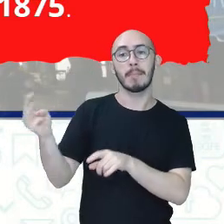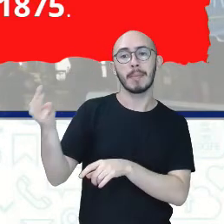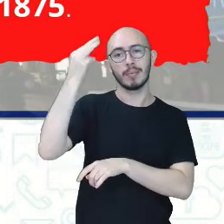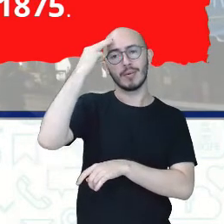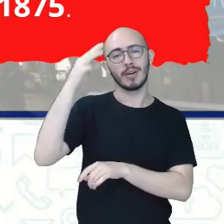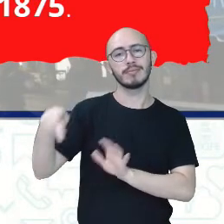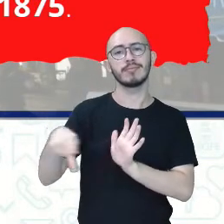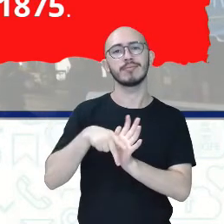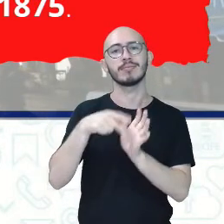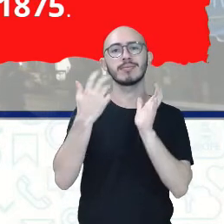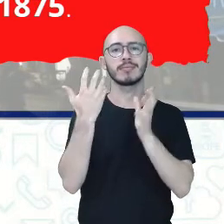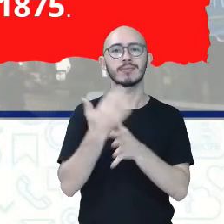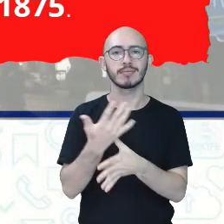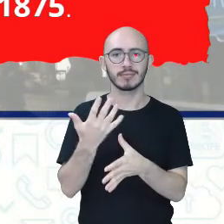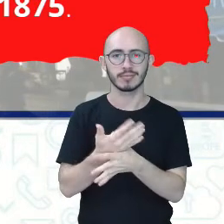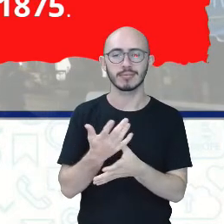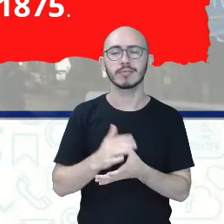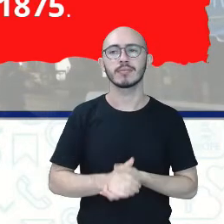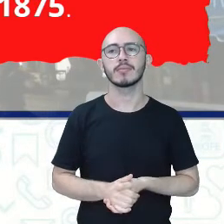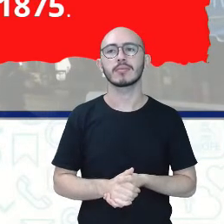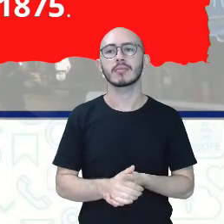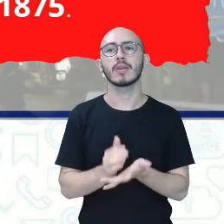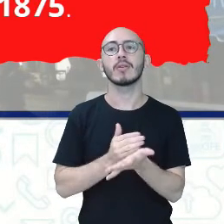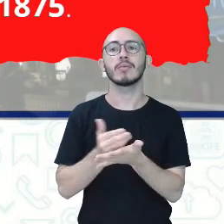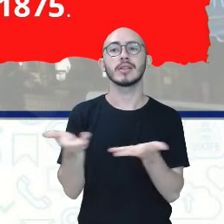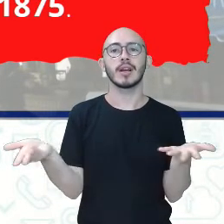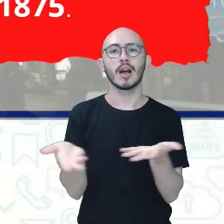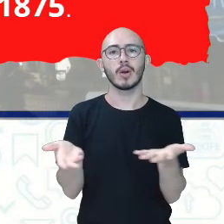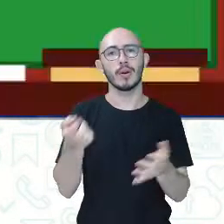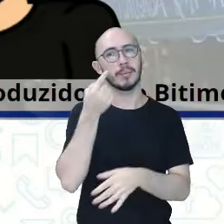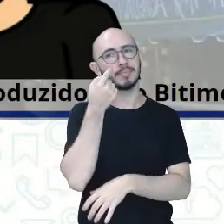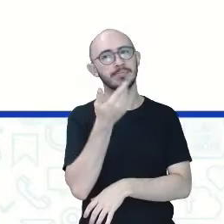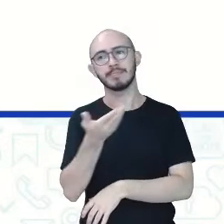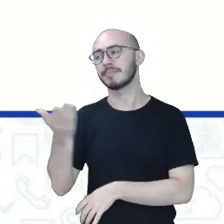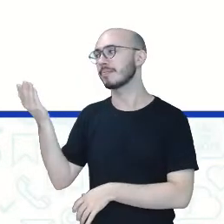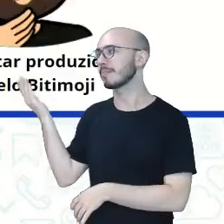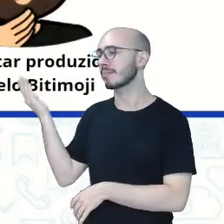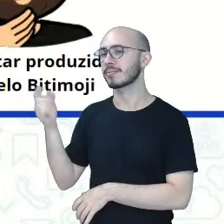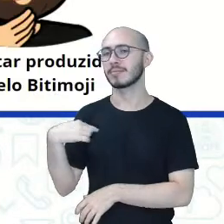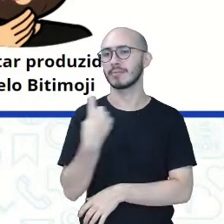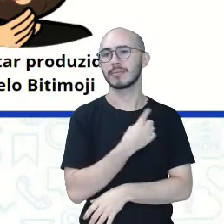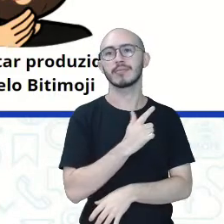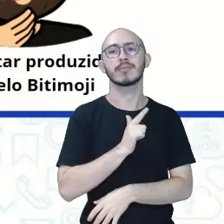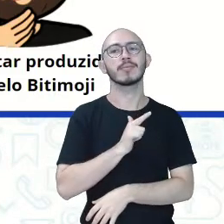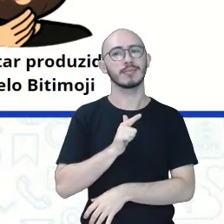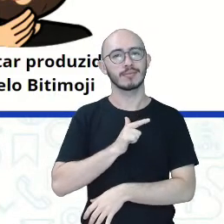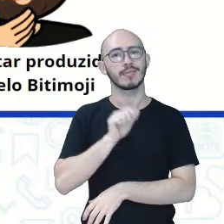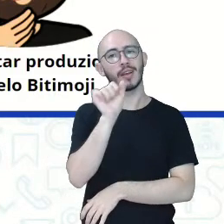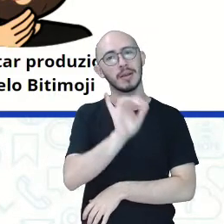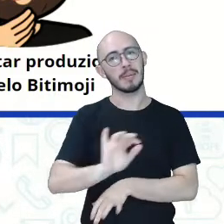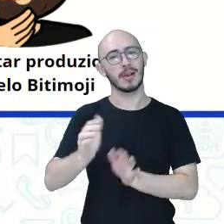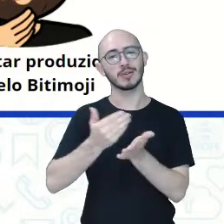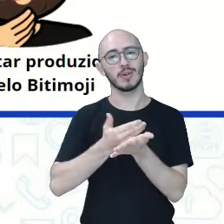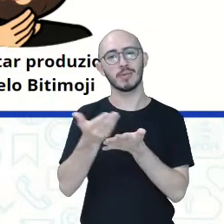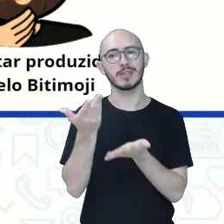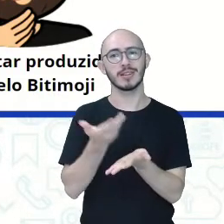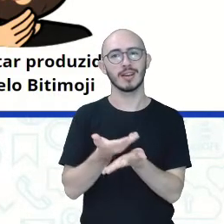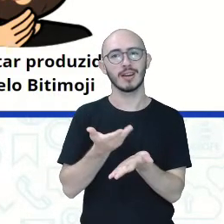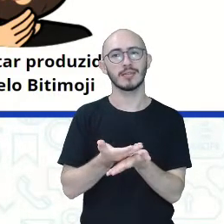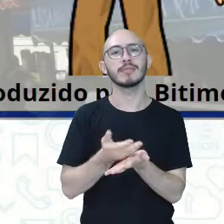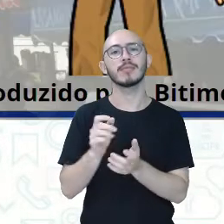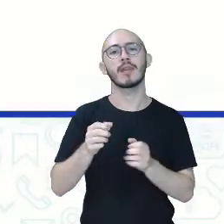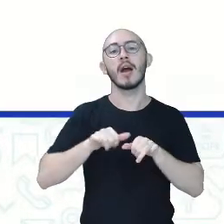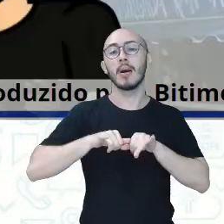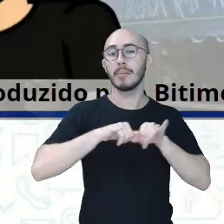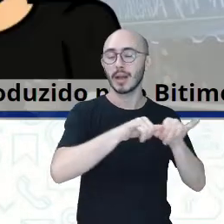vamos começar falando sobre ele, ó. O mercado que a gente colocou a imagem no começo aqui, ó, é o mercado de